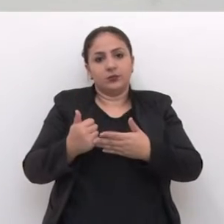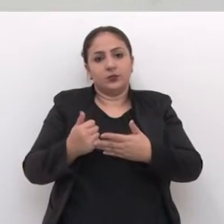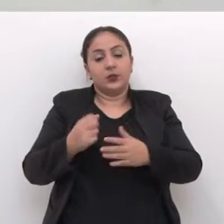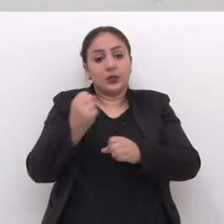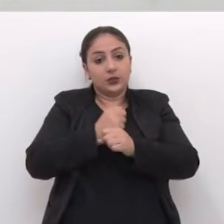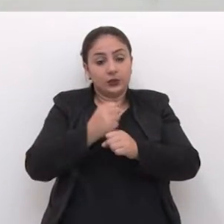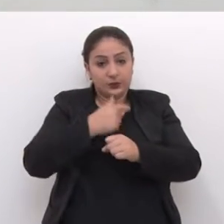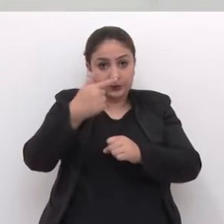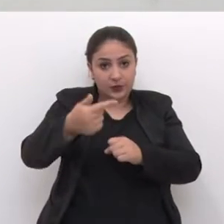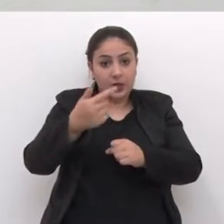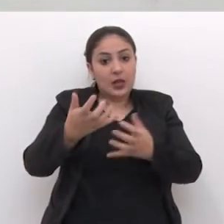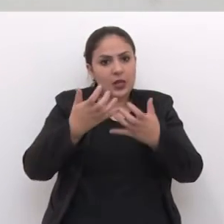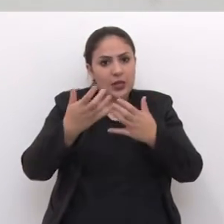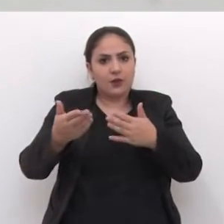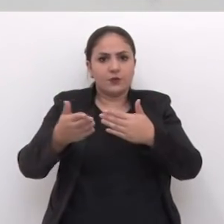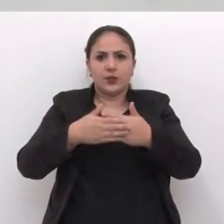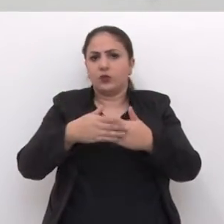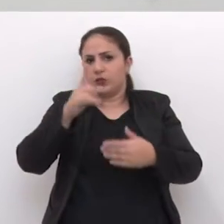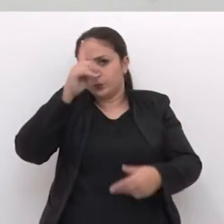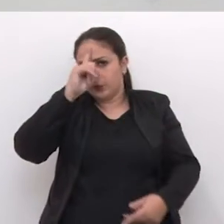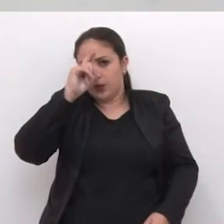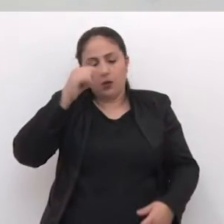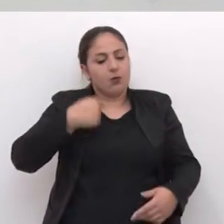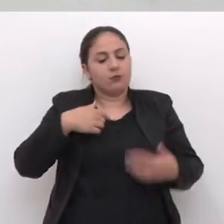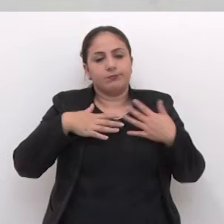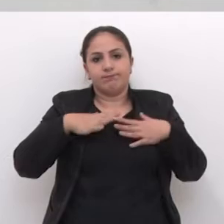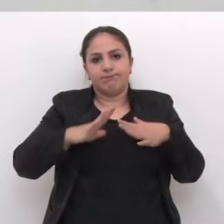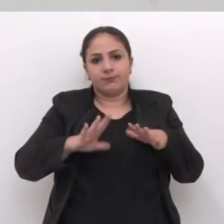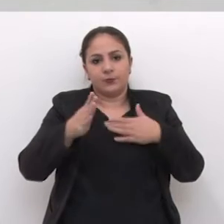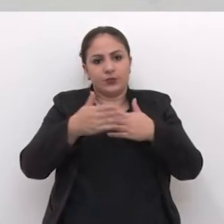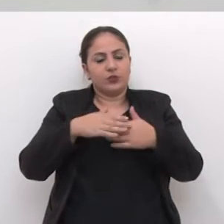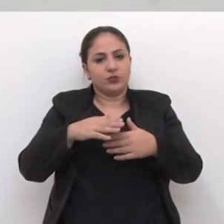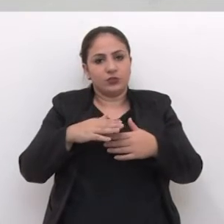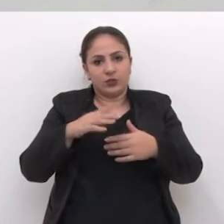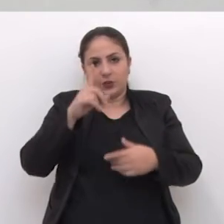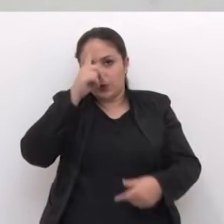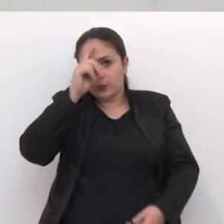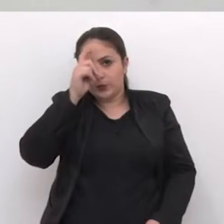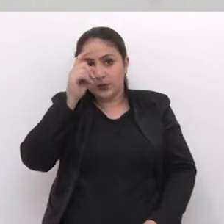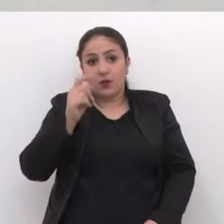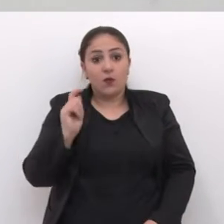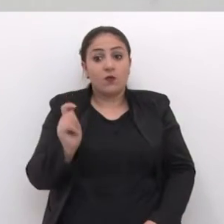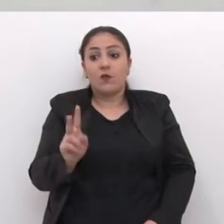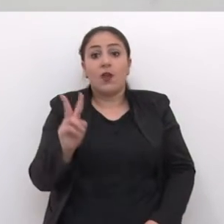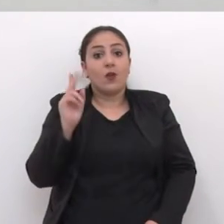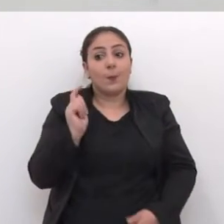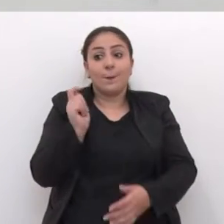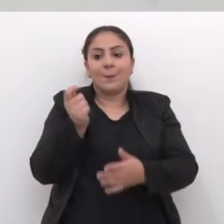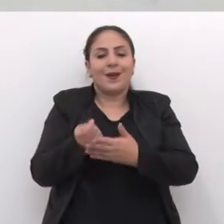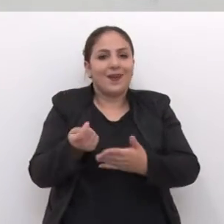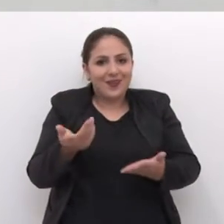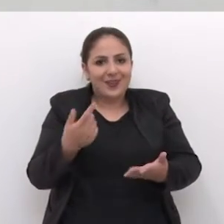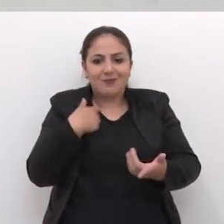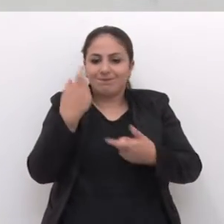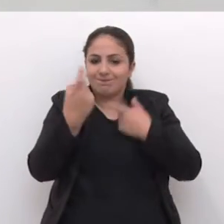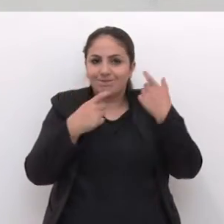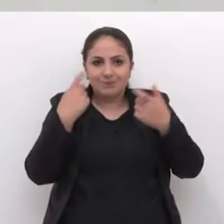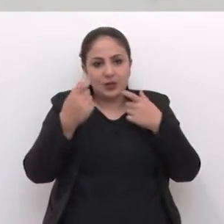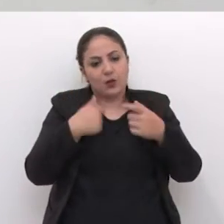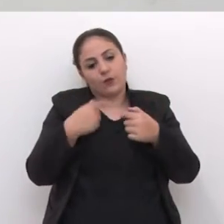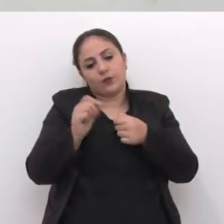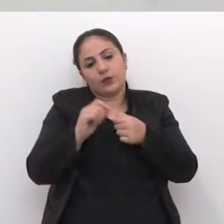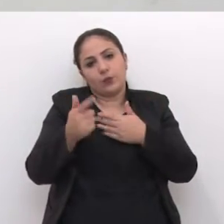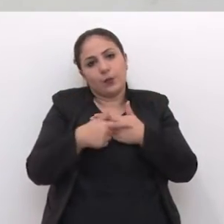ano que vem eu quero cobrar, ver como é que. Acho que eles querem fechar o hospital. Eu não queria que fechasse, mas com esse valor que vai ter o pagamento, eu estou